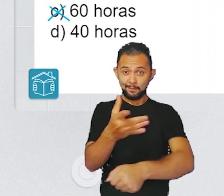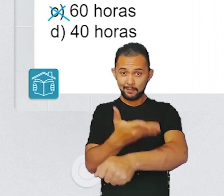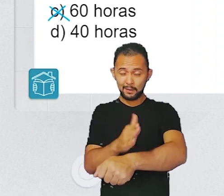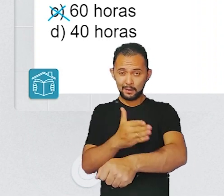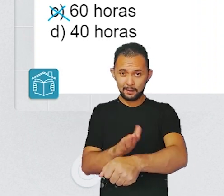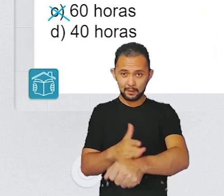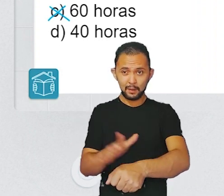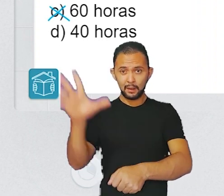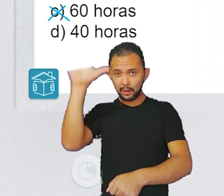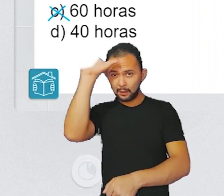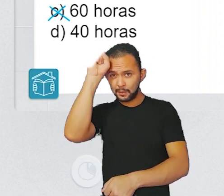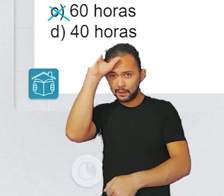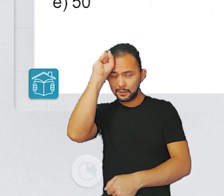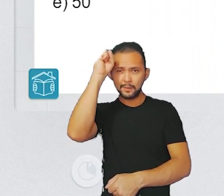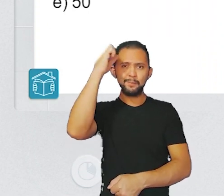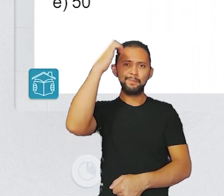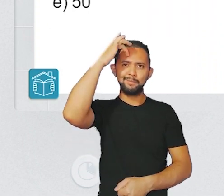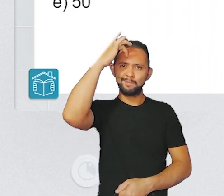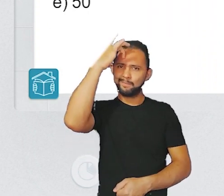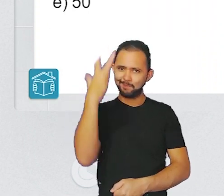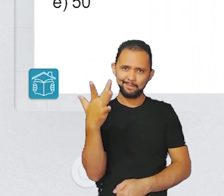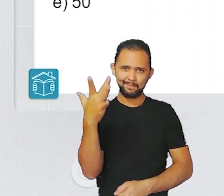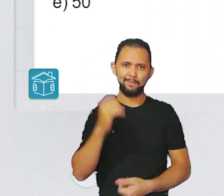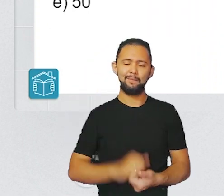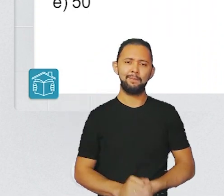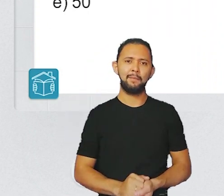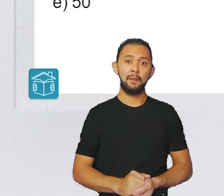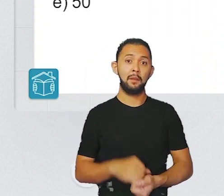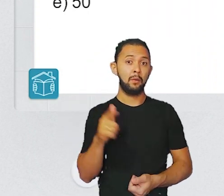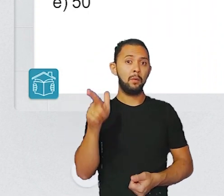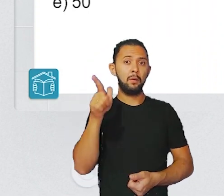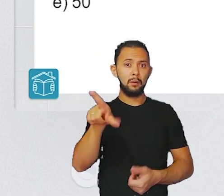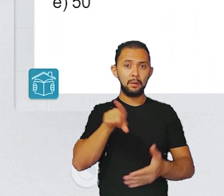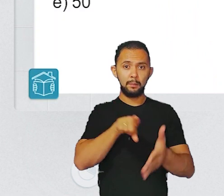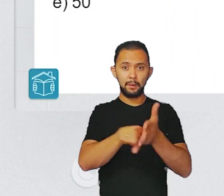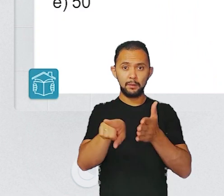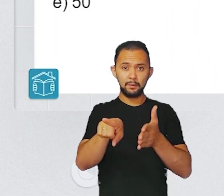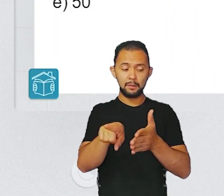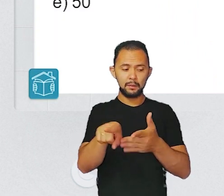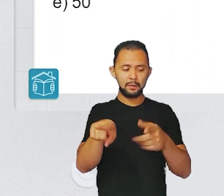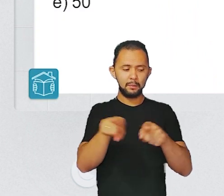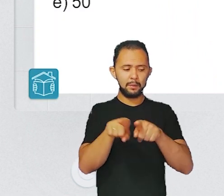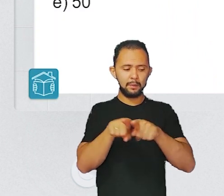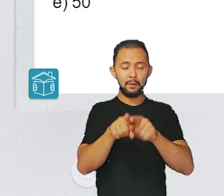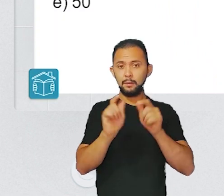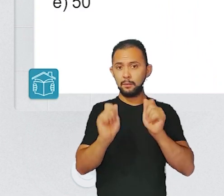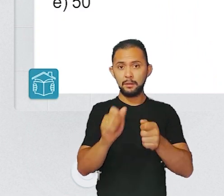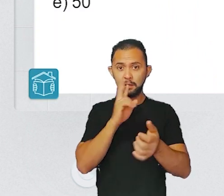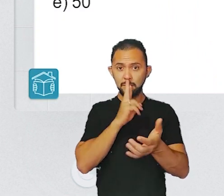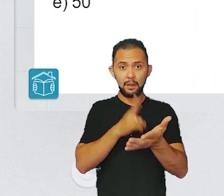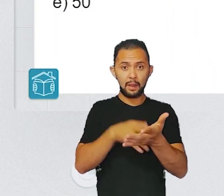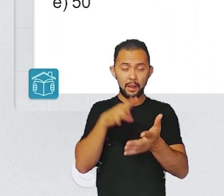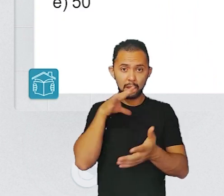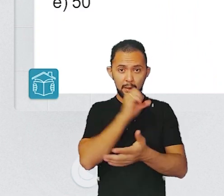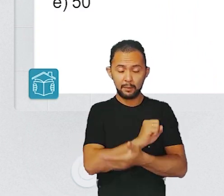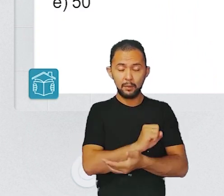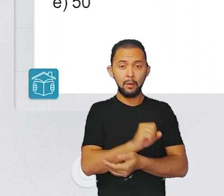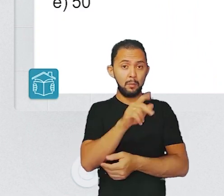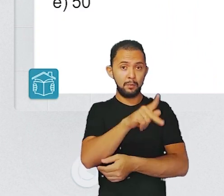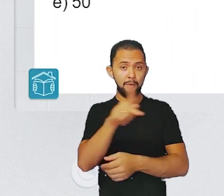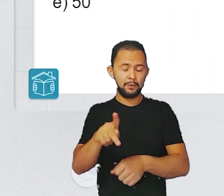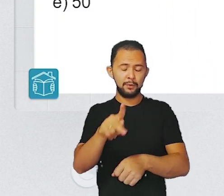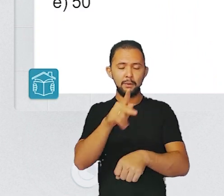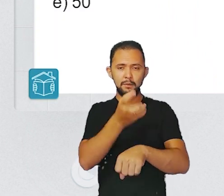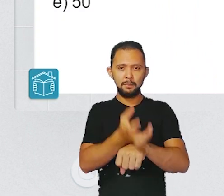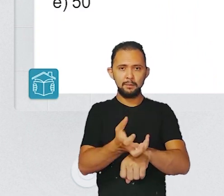funciona, fica fácil demais, pessoal. E aqui eu tenho outra questãozinha, que também dá pra gente fazer rapidamente, ó. Um professor de matemática